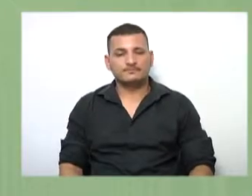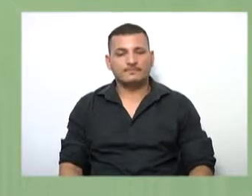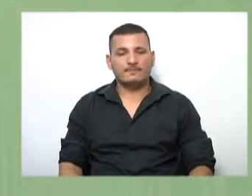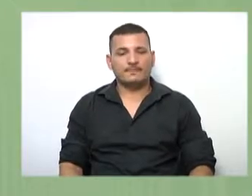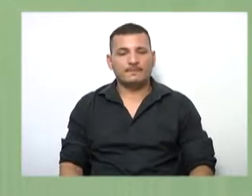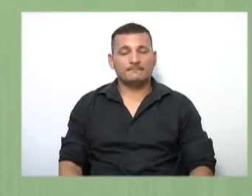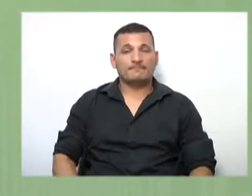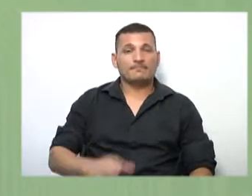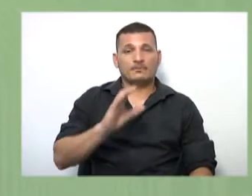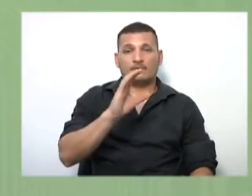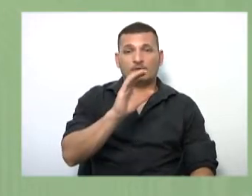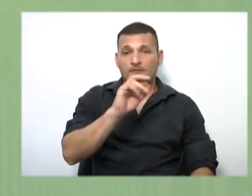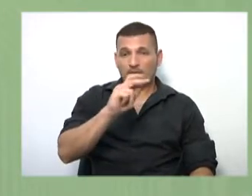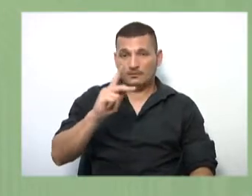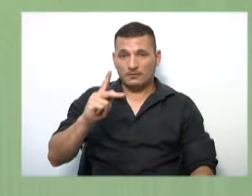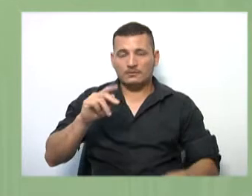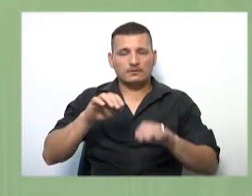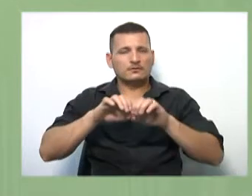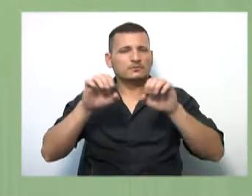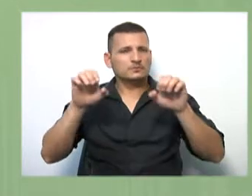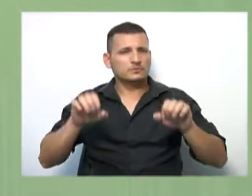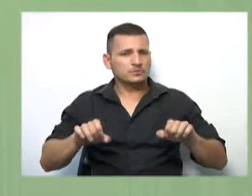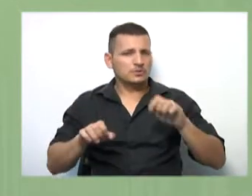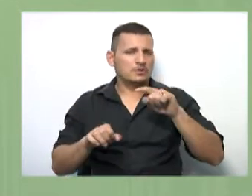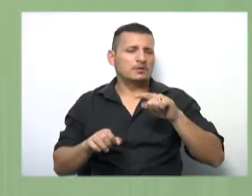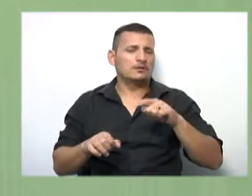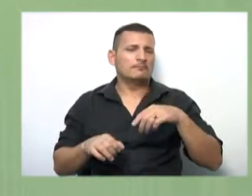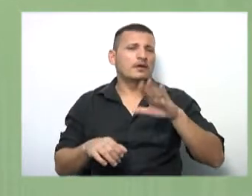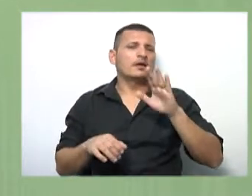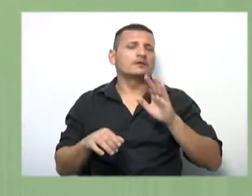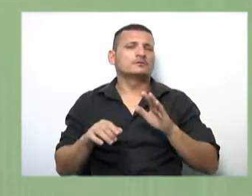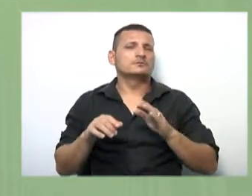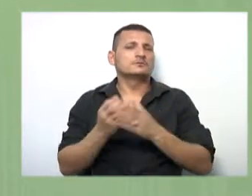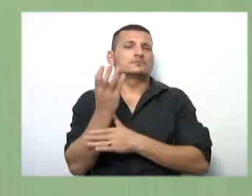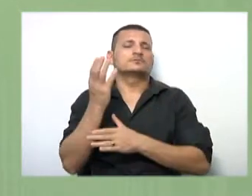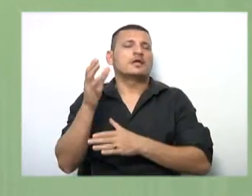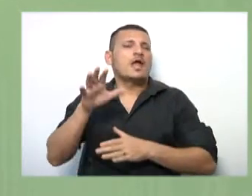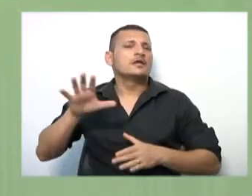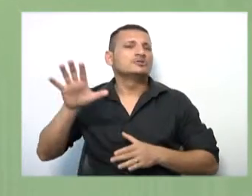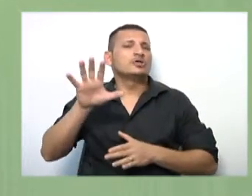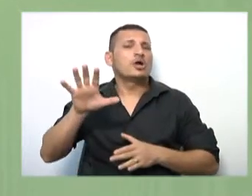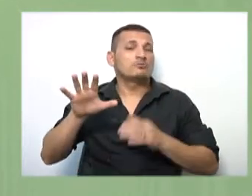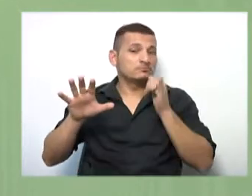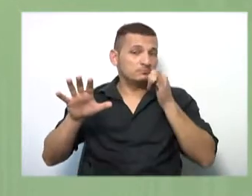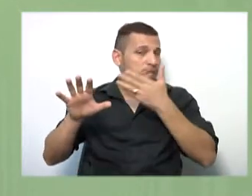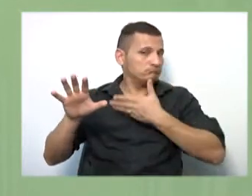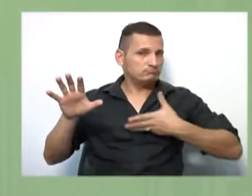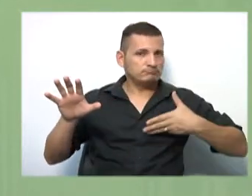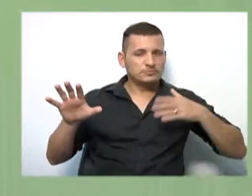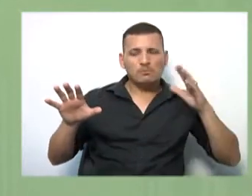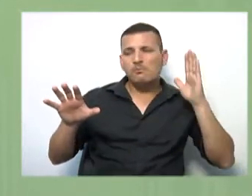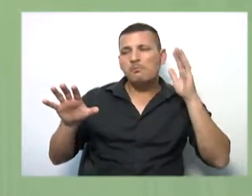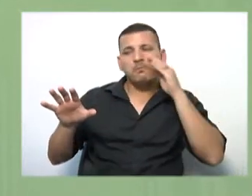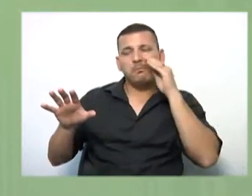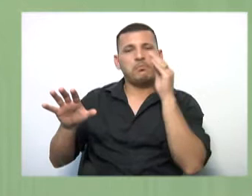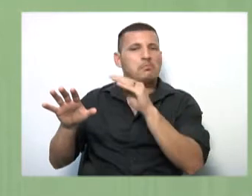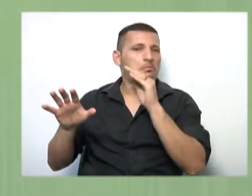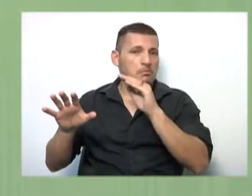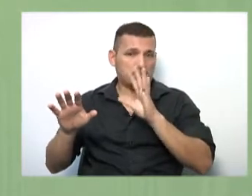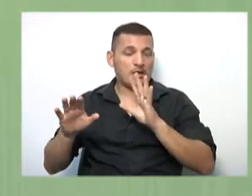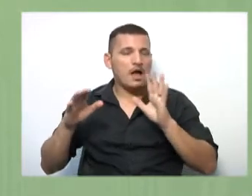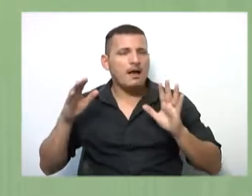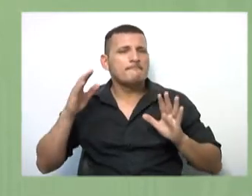As cooperativas de infraestrutura ocorrem comumente em regiões esquecidas pelo poder público, principalmente na zona rural.